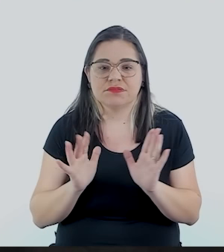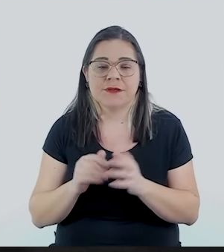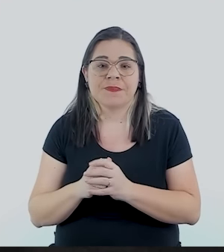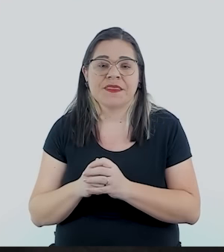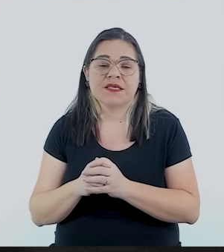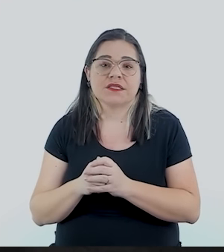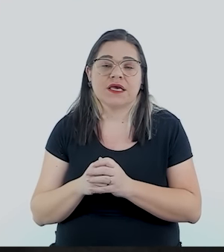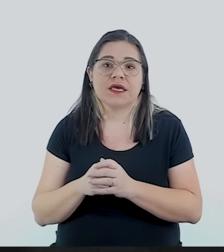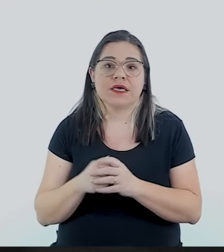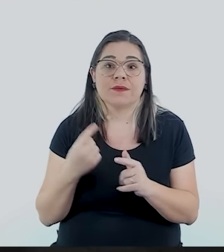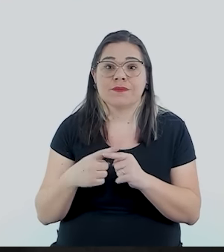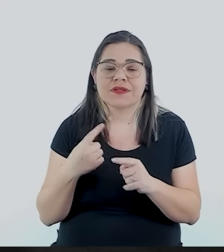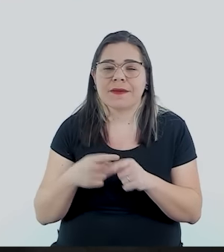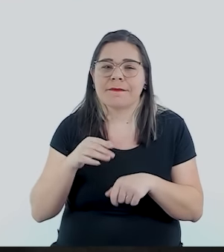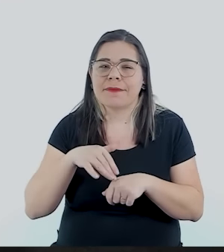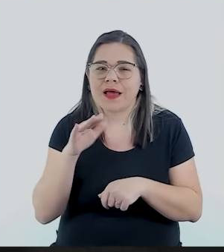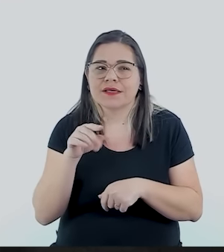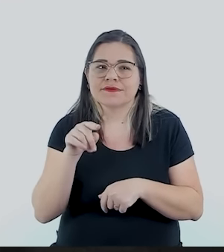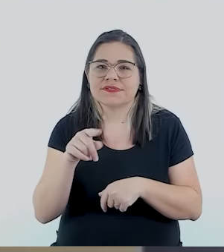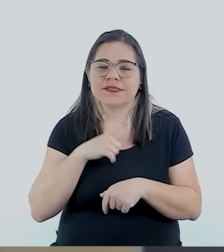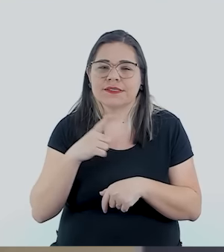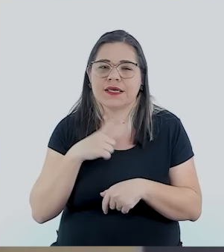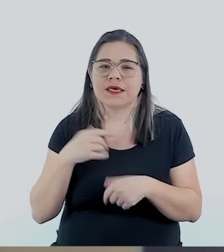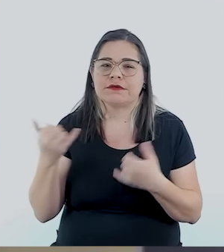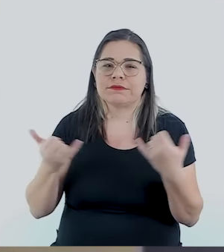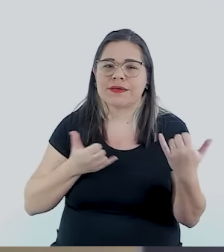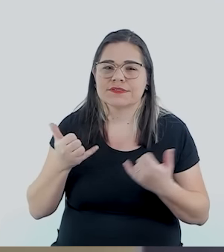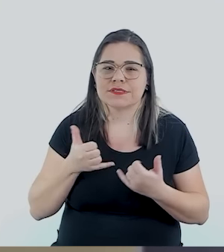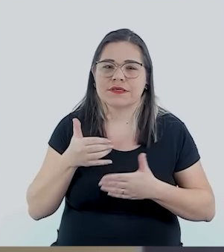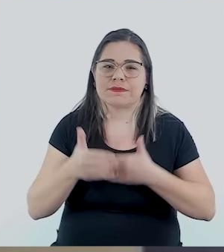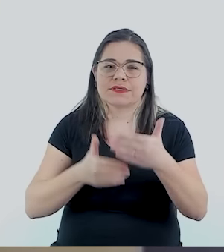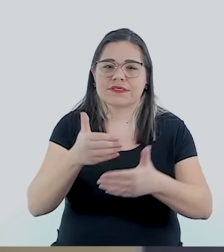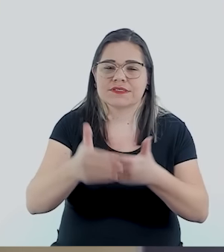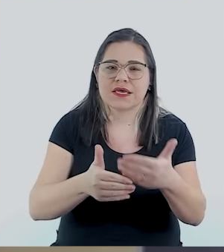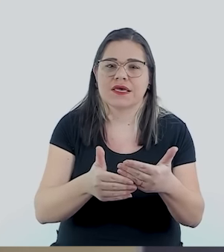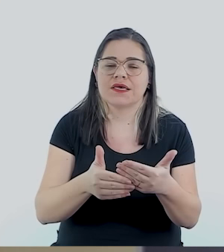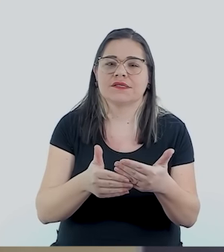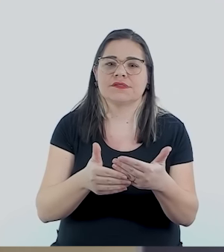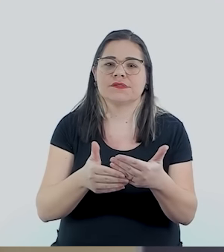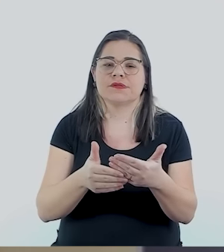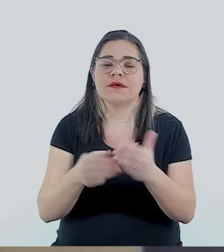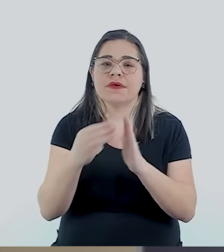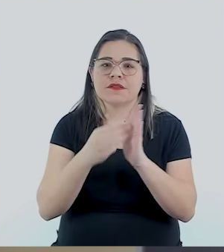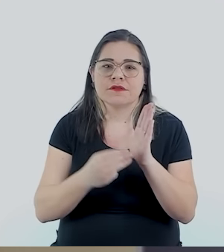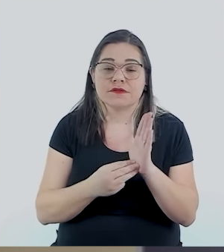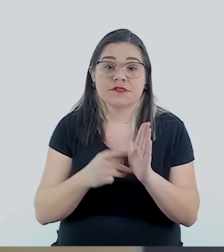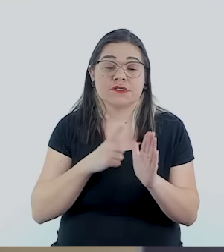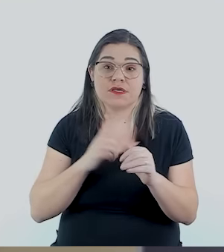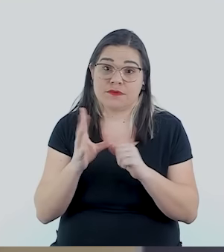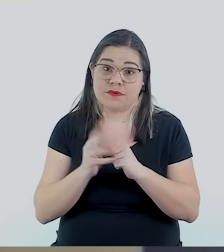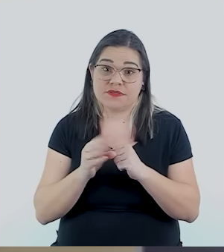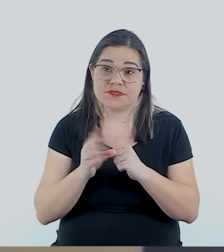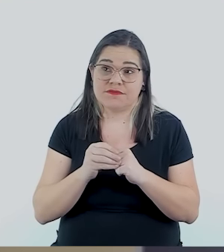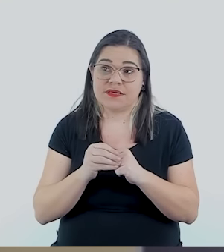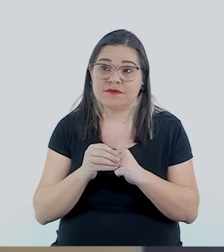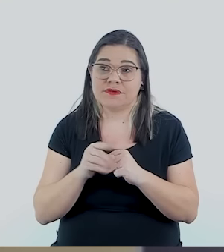aquilo vai junto Porque por mais que você tem um banco de dados processos metodologia tem um conhecimento que é